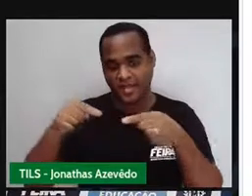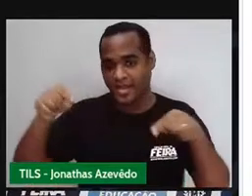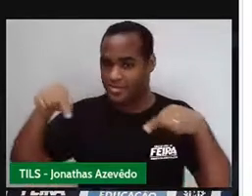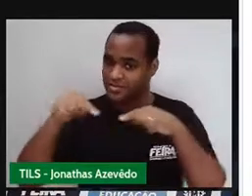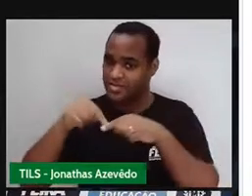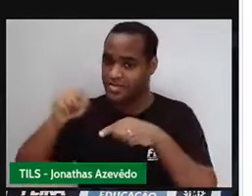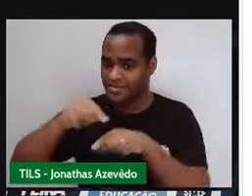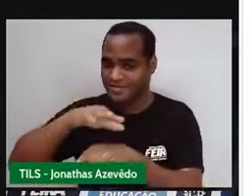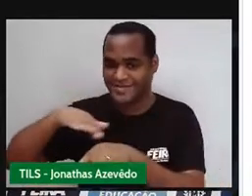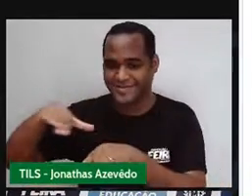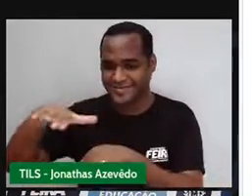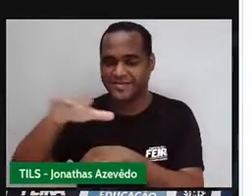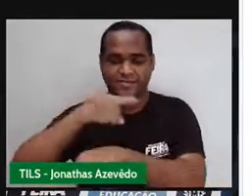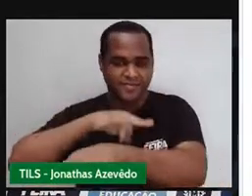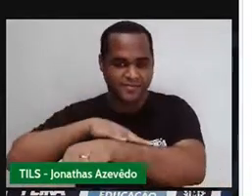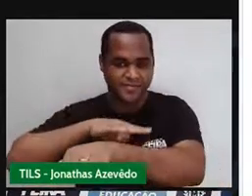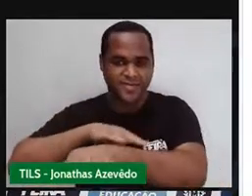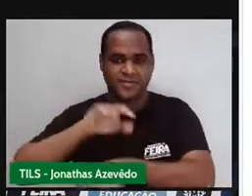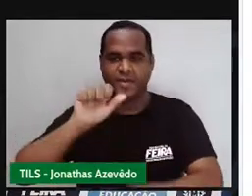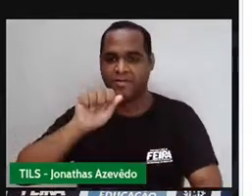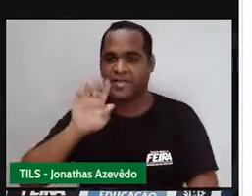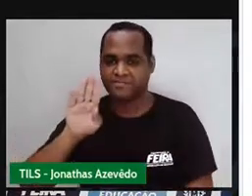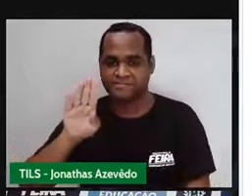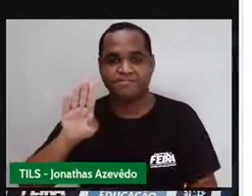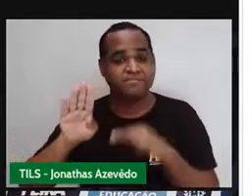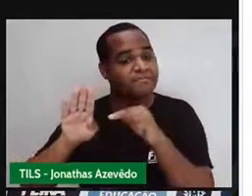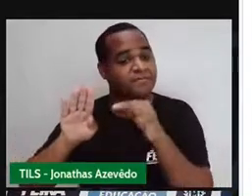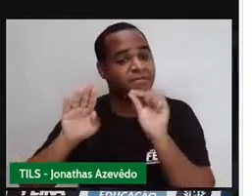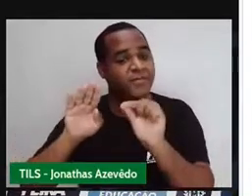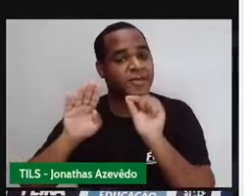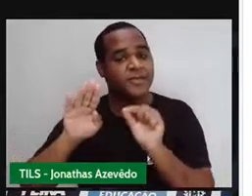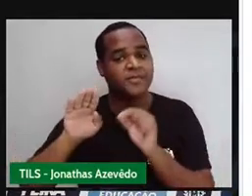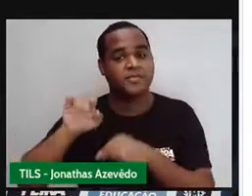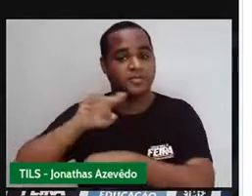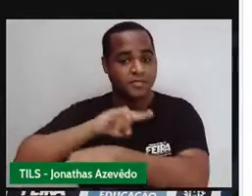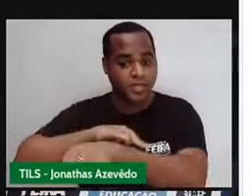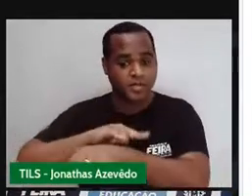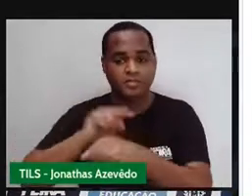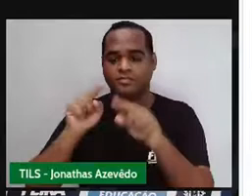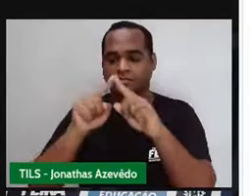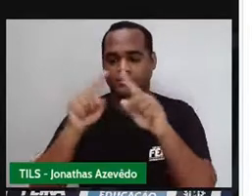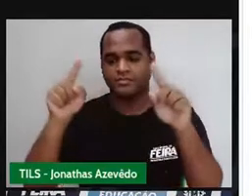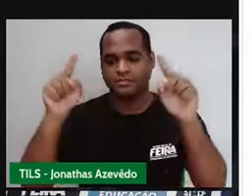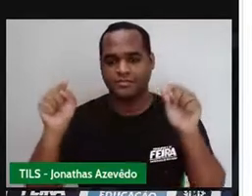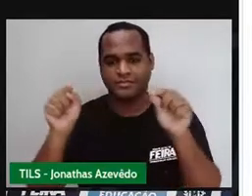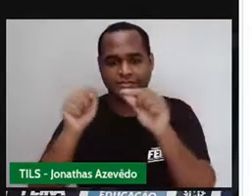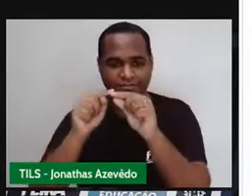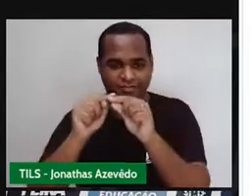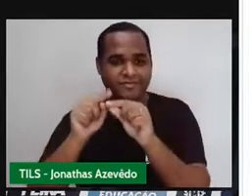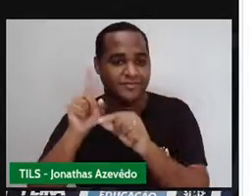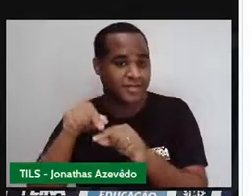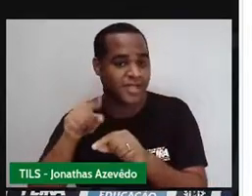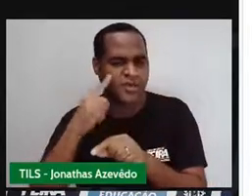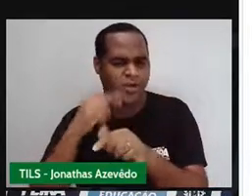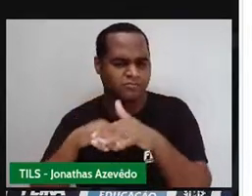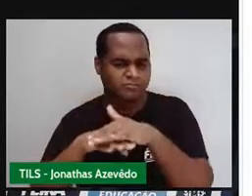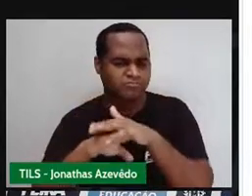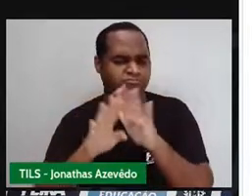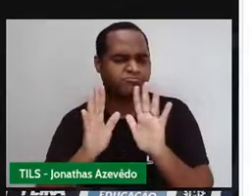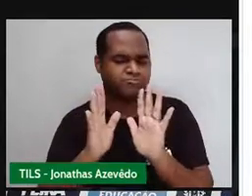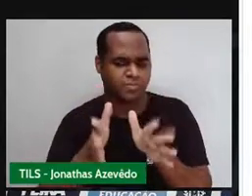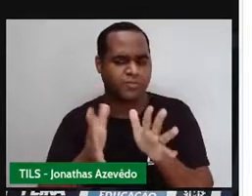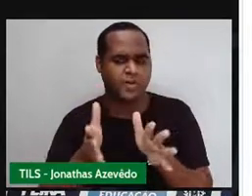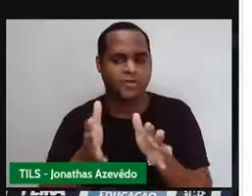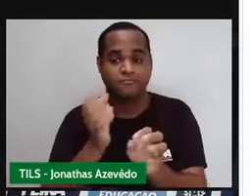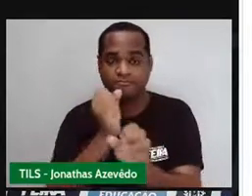AB área do banheiro né esse banheiro é um retângulo a gente já tá acostumado a